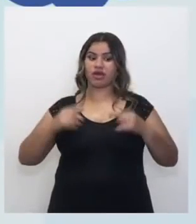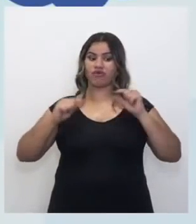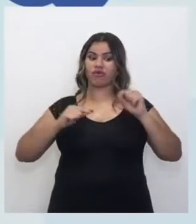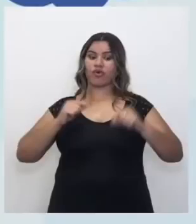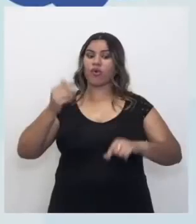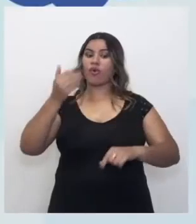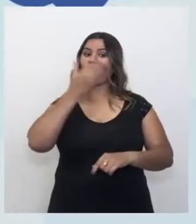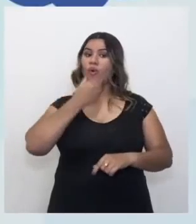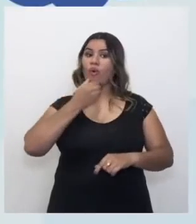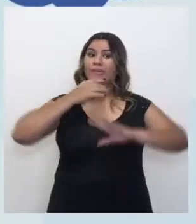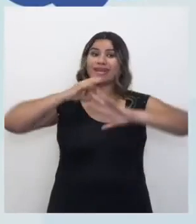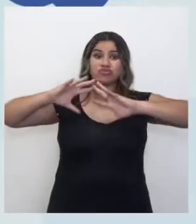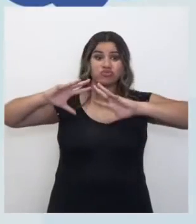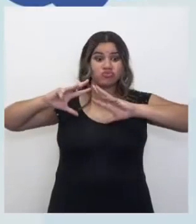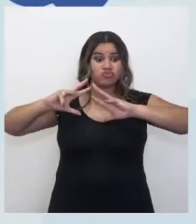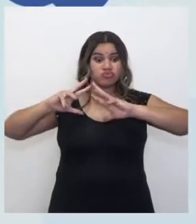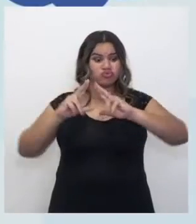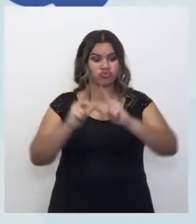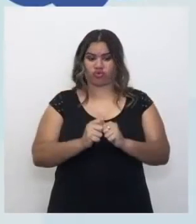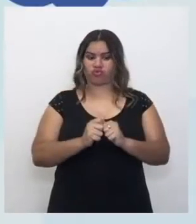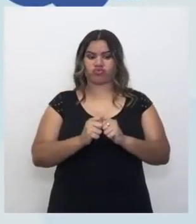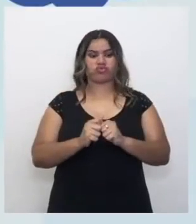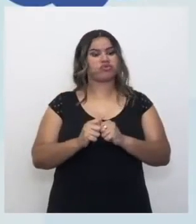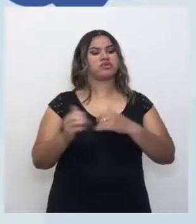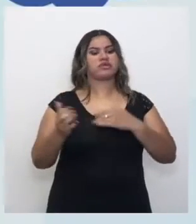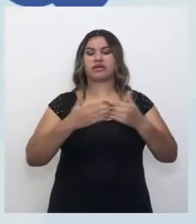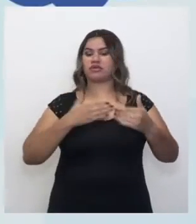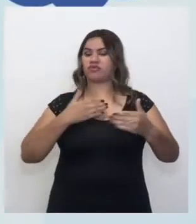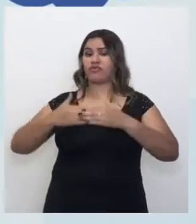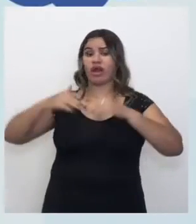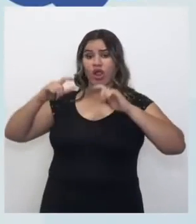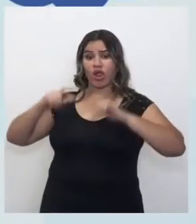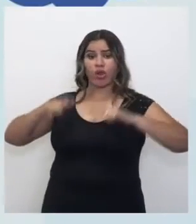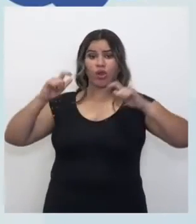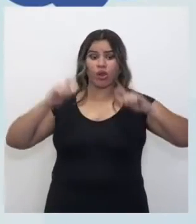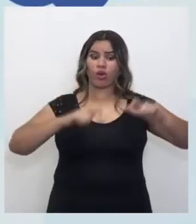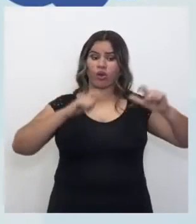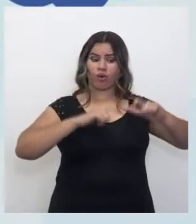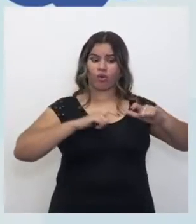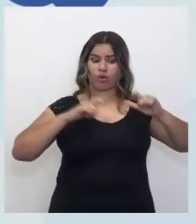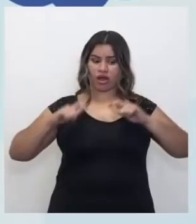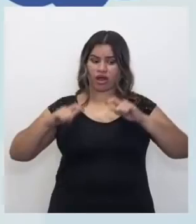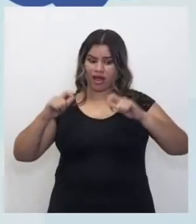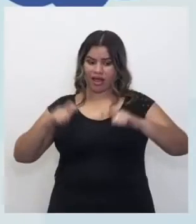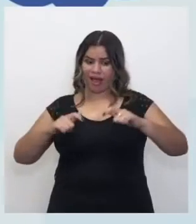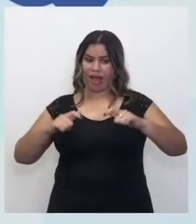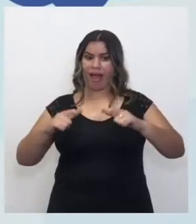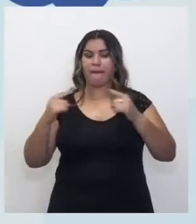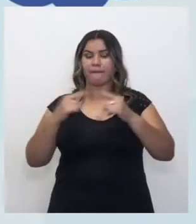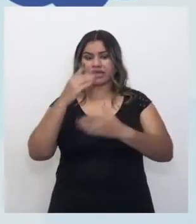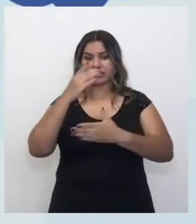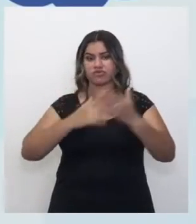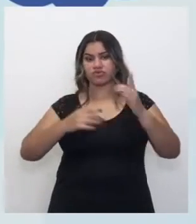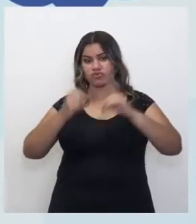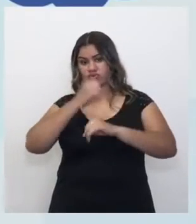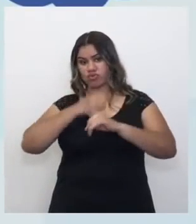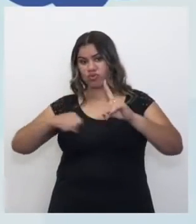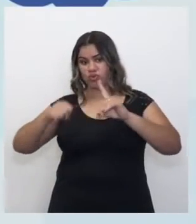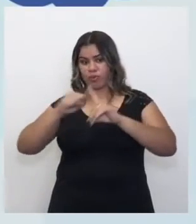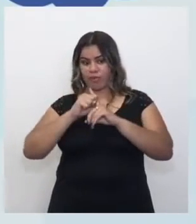sem exceção, seja qual lugar ocupe na divisão social do